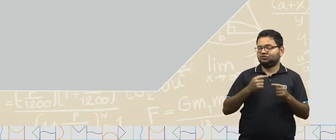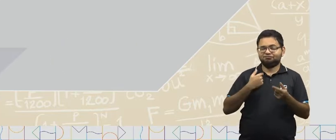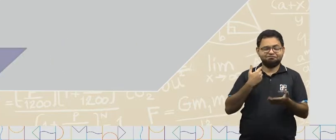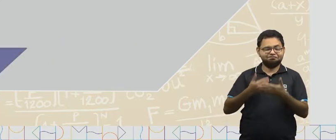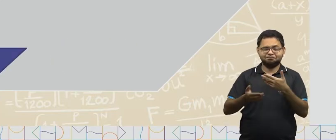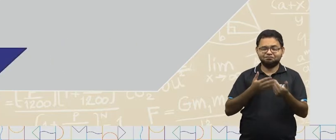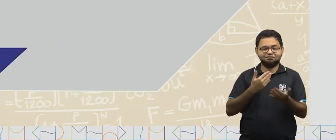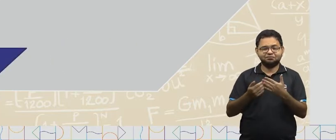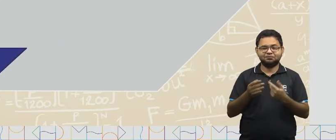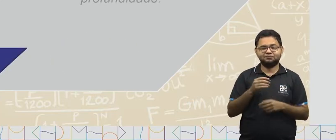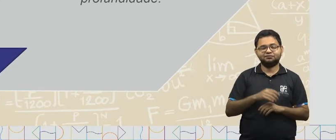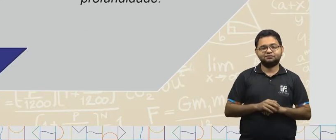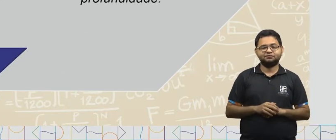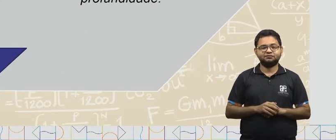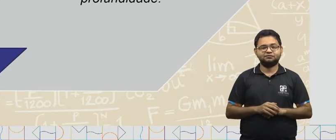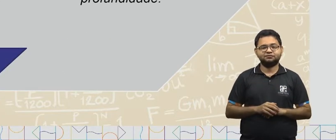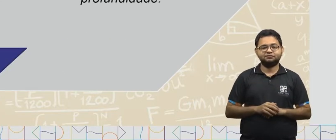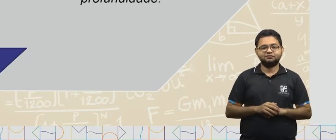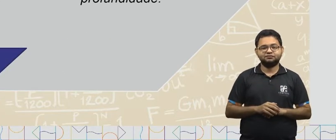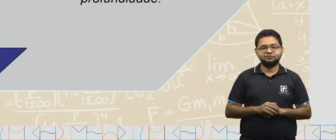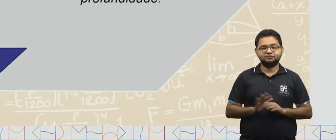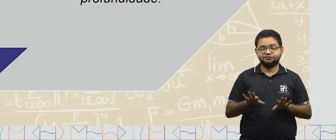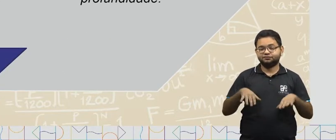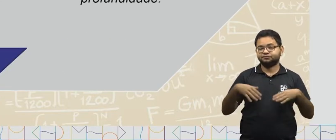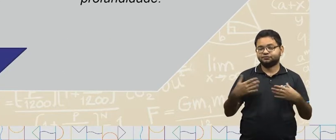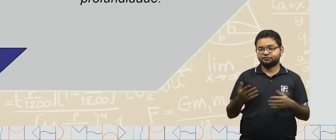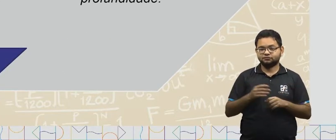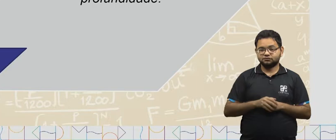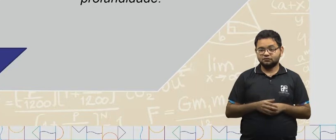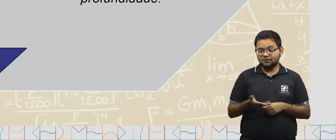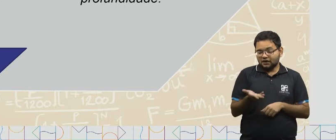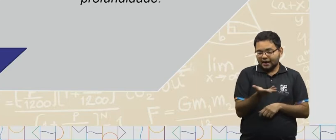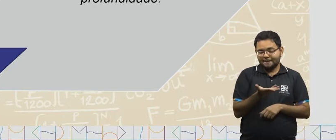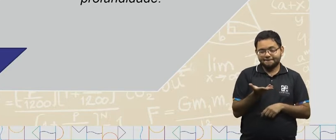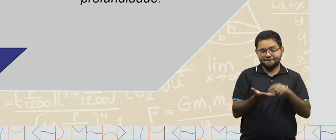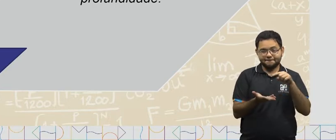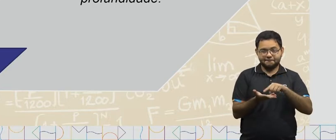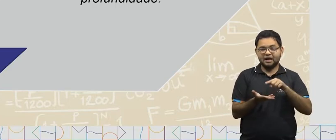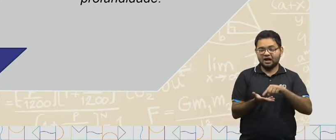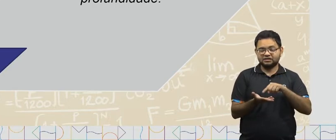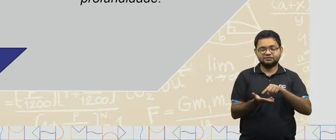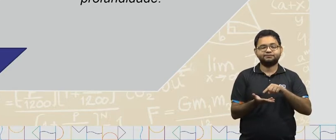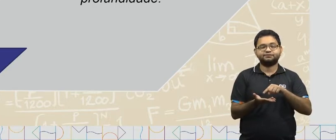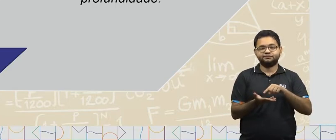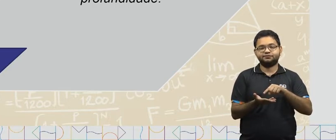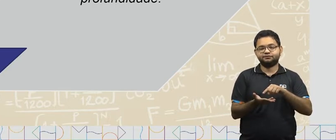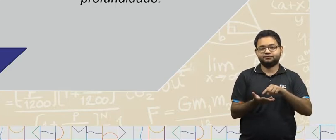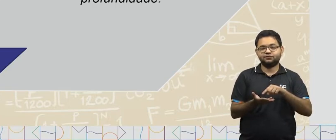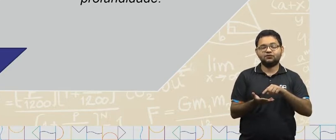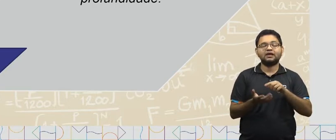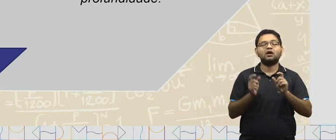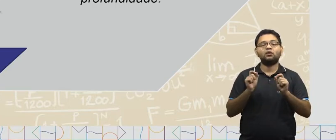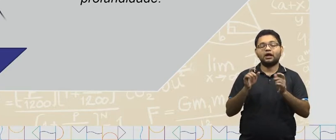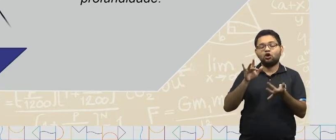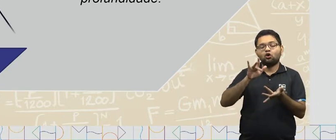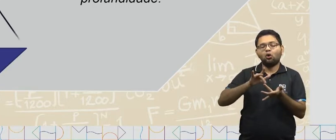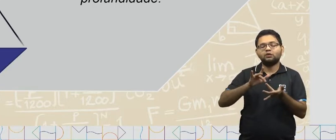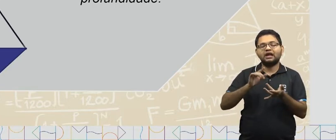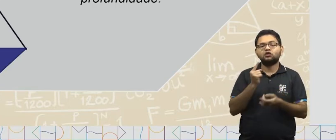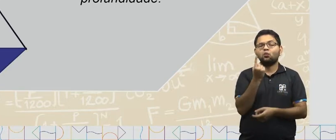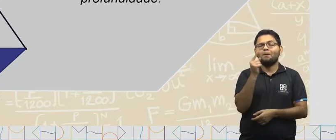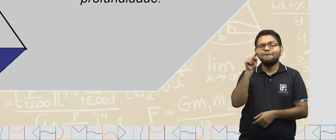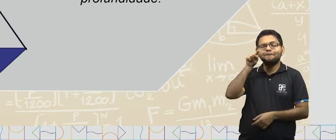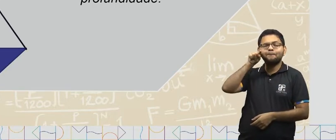heptágono, etc. O polígono na base tem ligação com um ponto fora desse